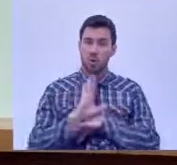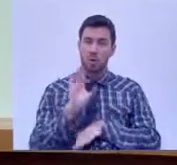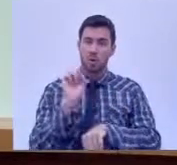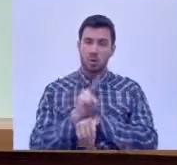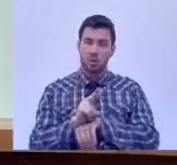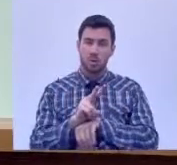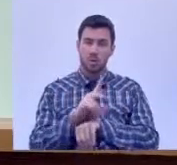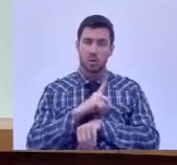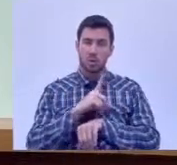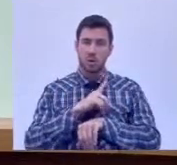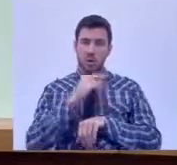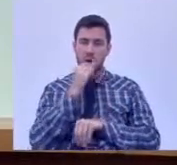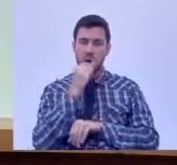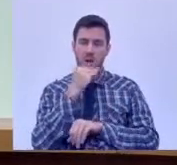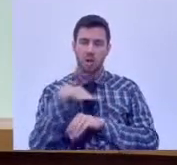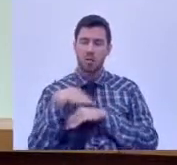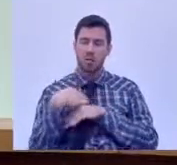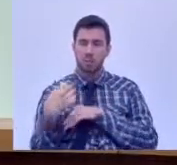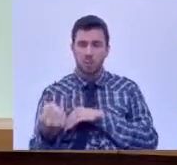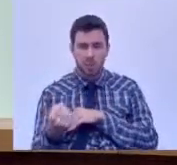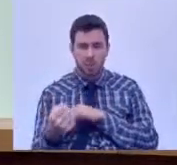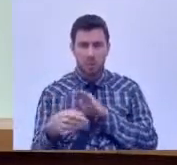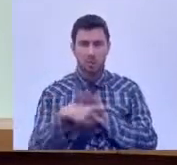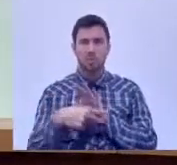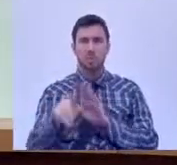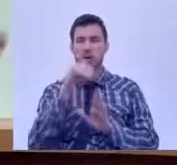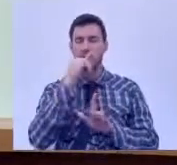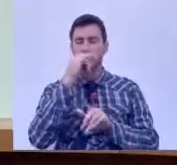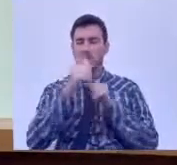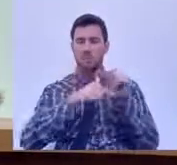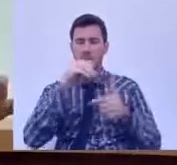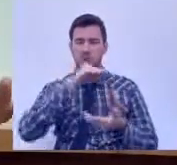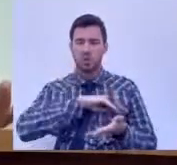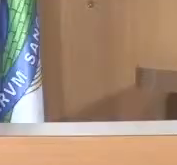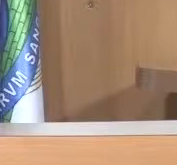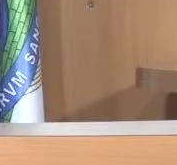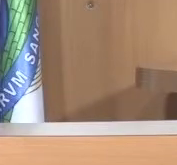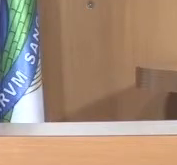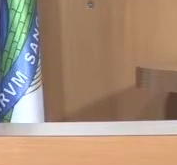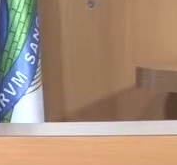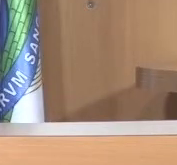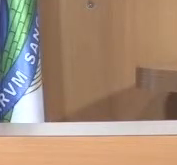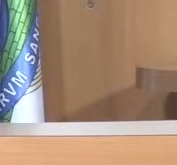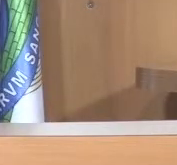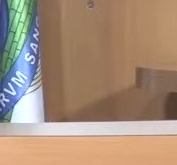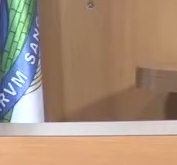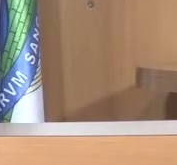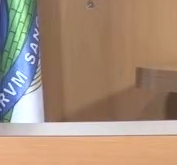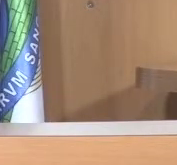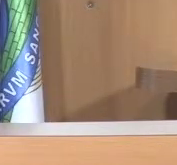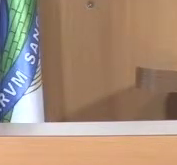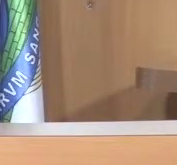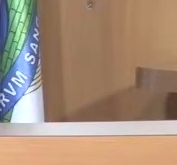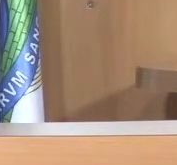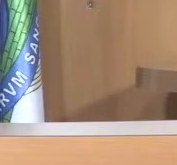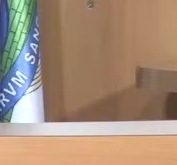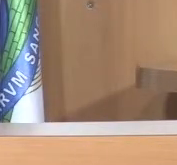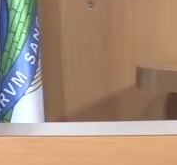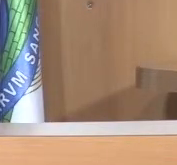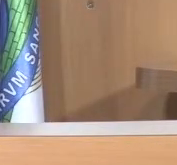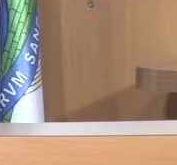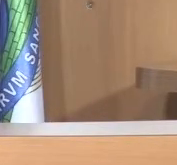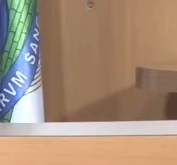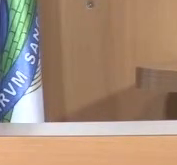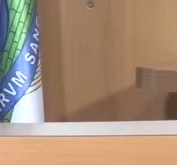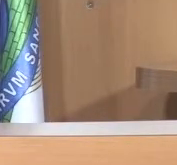ele é puxado para ser comissionado. Além dos cemitérios da cidade, outros